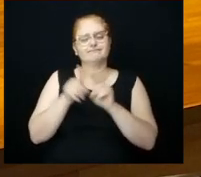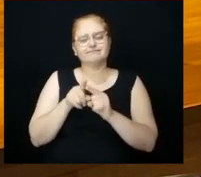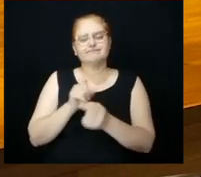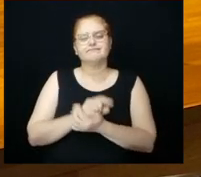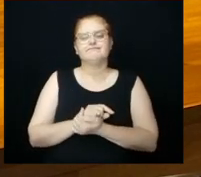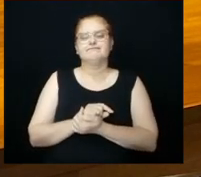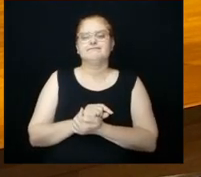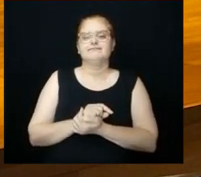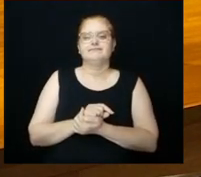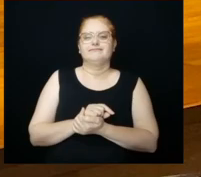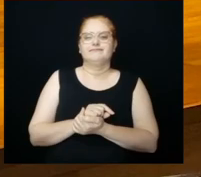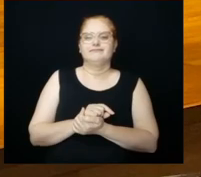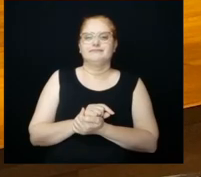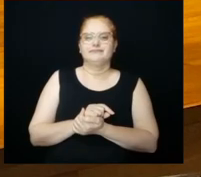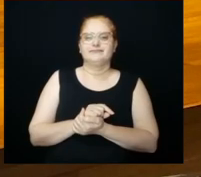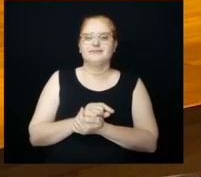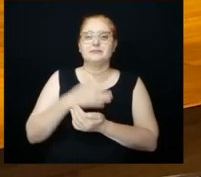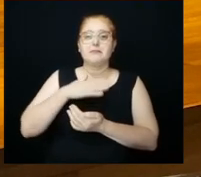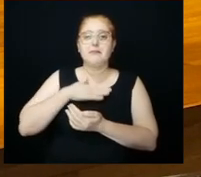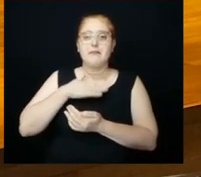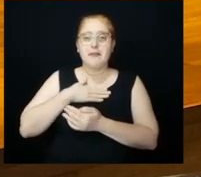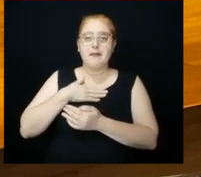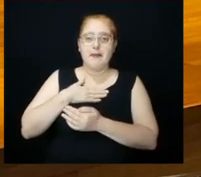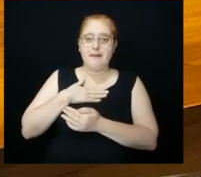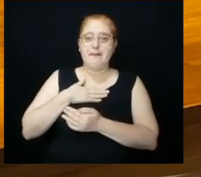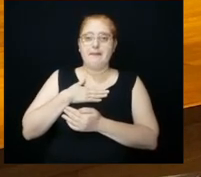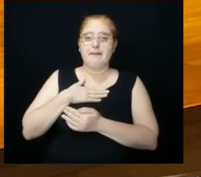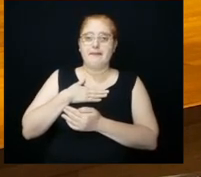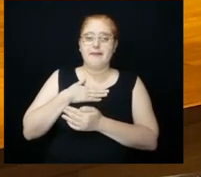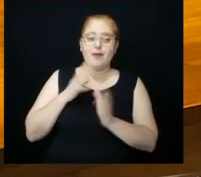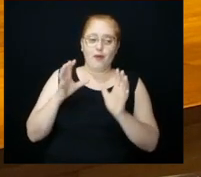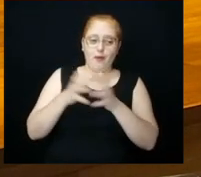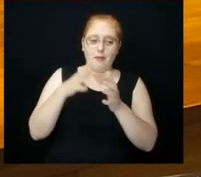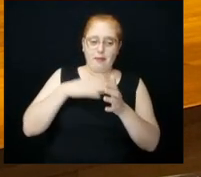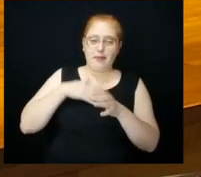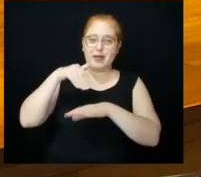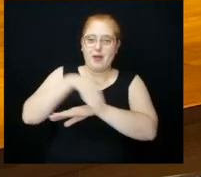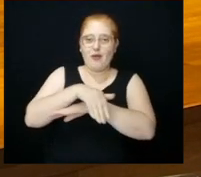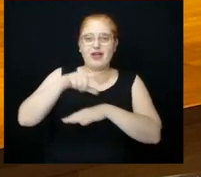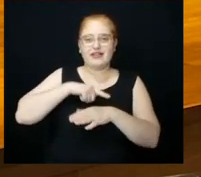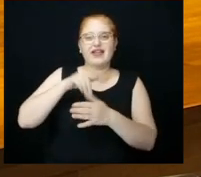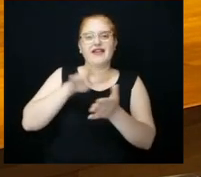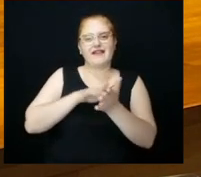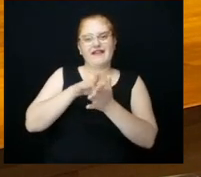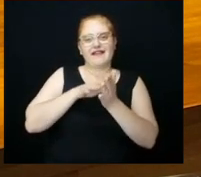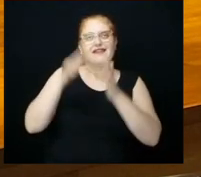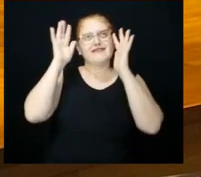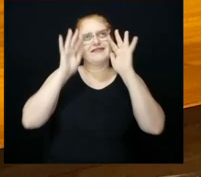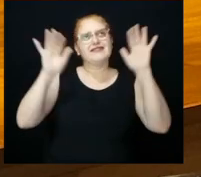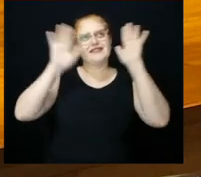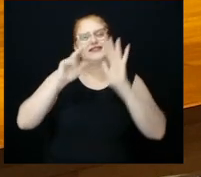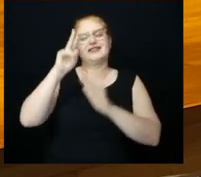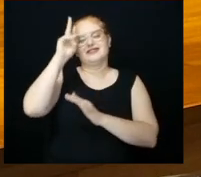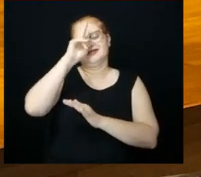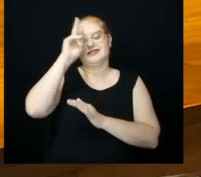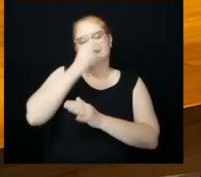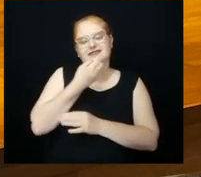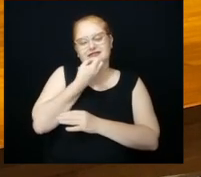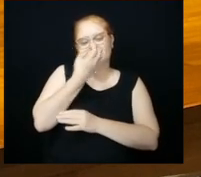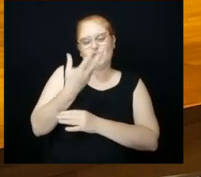isso, Os da Minha Rua são Os do Mundo também, porque tem um pouco de ficção em cima daquelas histórias que ele vai